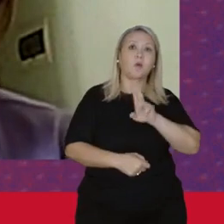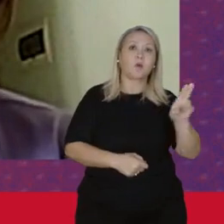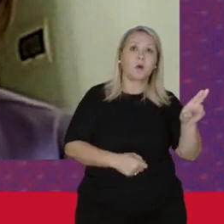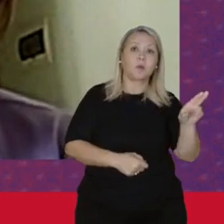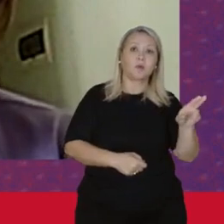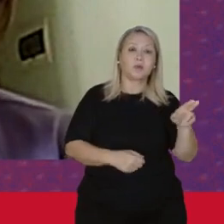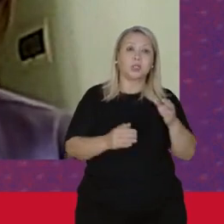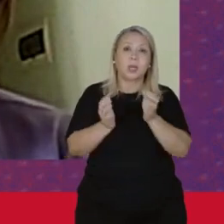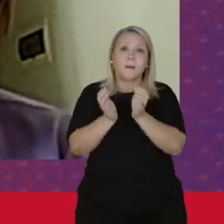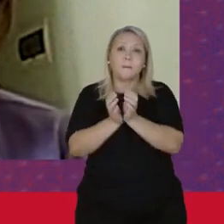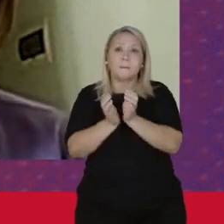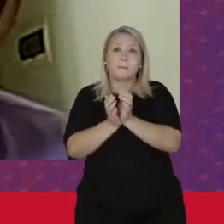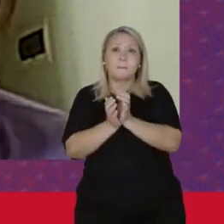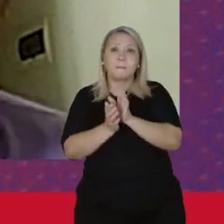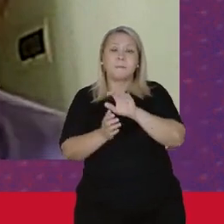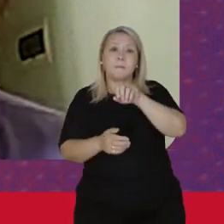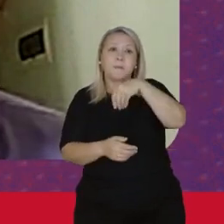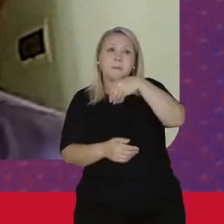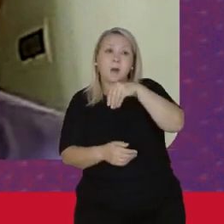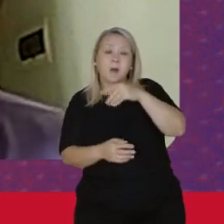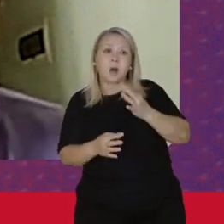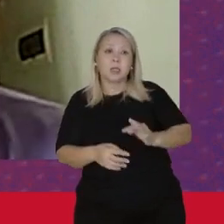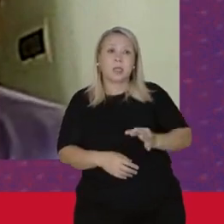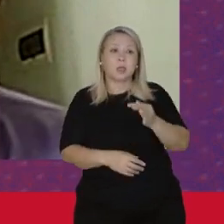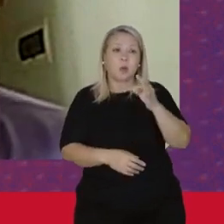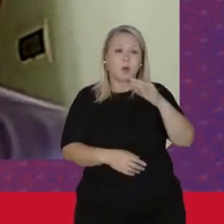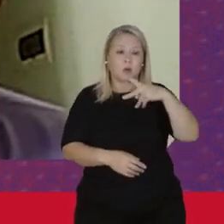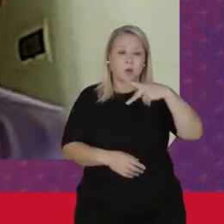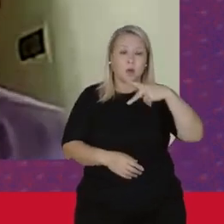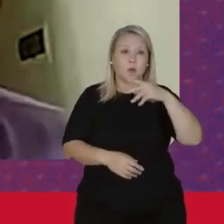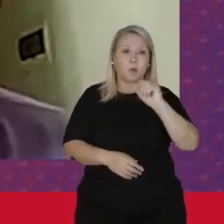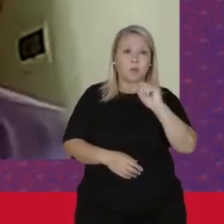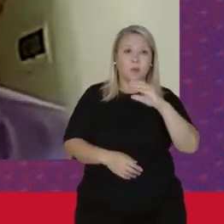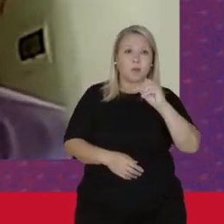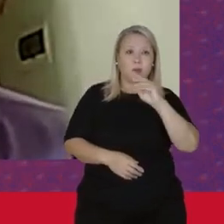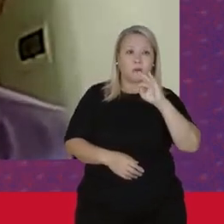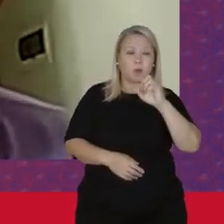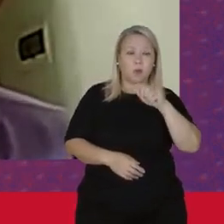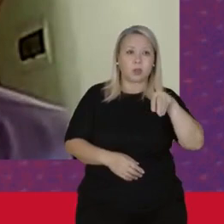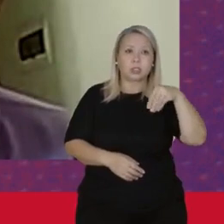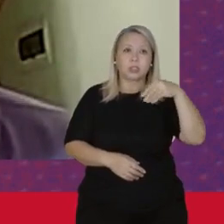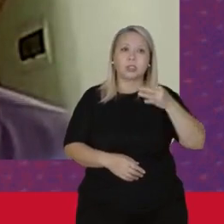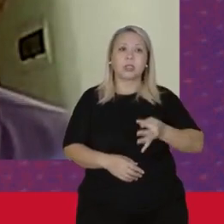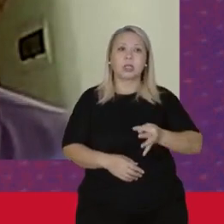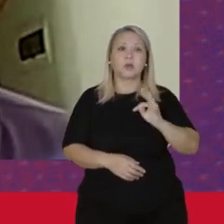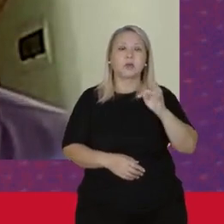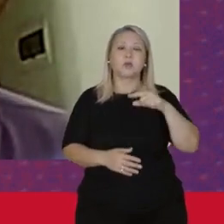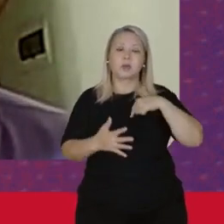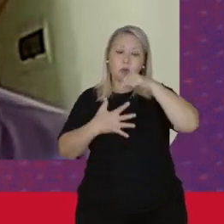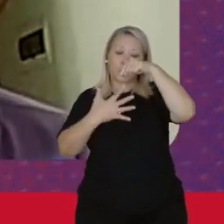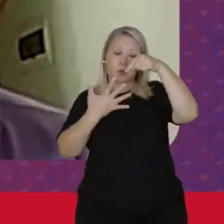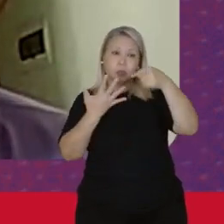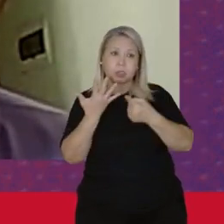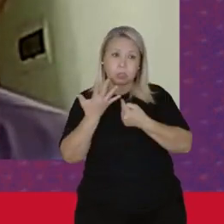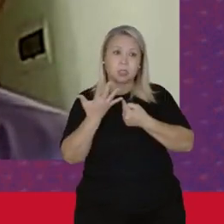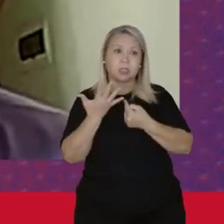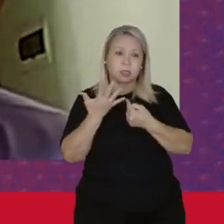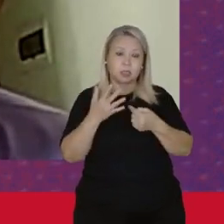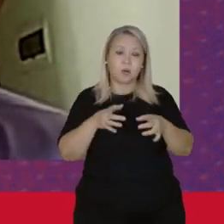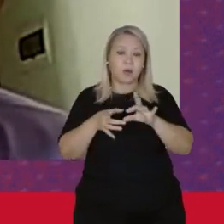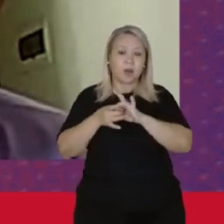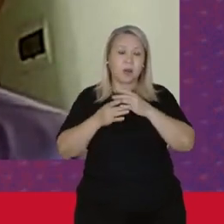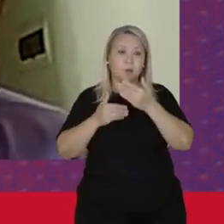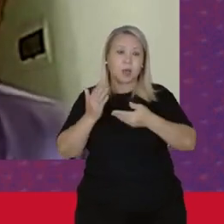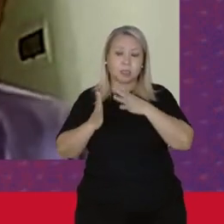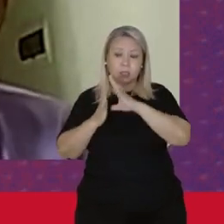pacote tecnológico, né, um pacote tecnológico que tem várias itens, né, que fazem parte desse